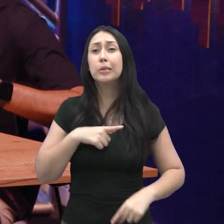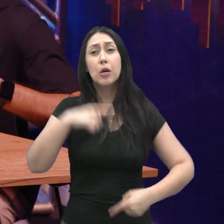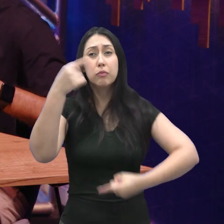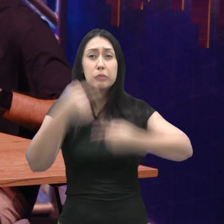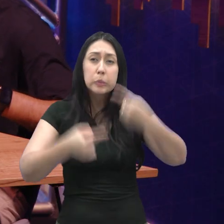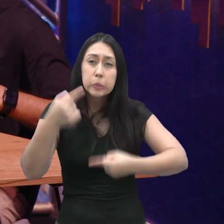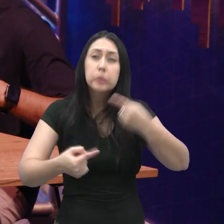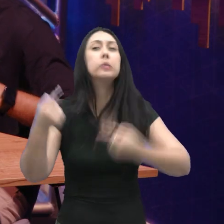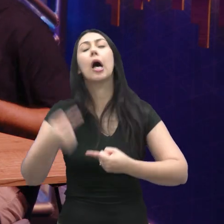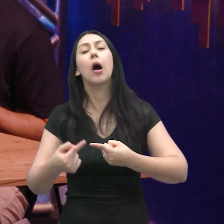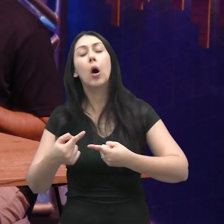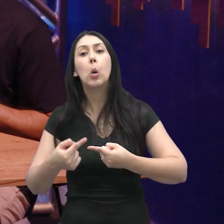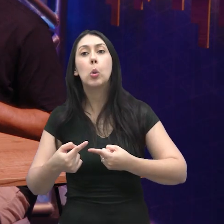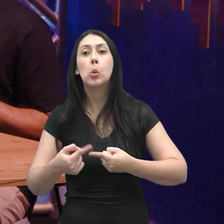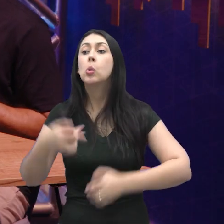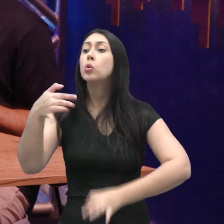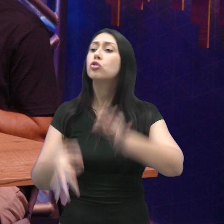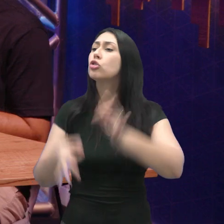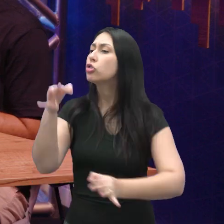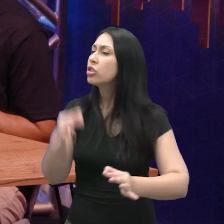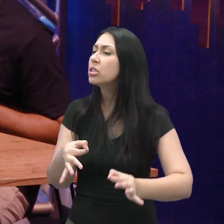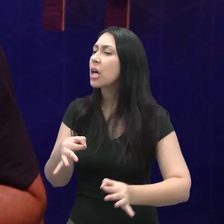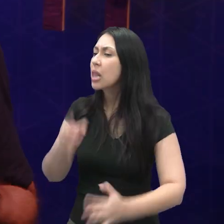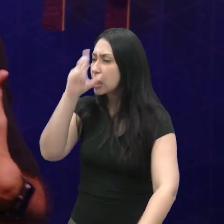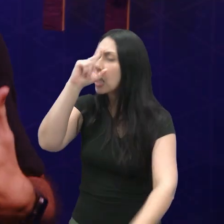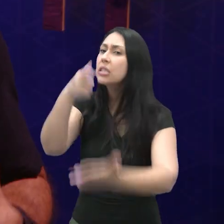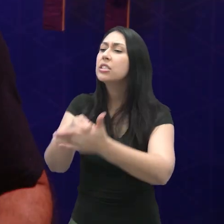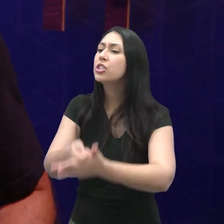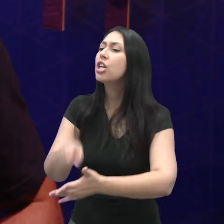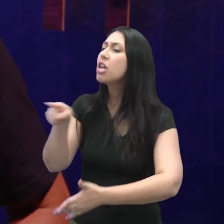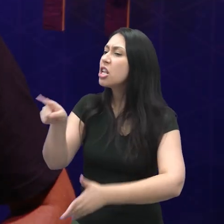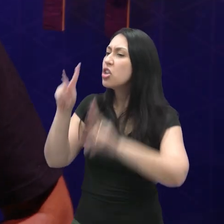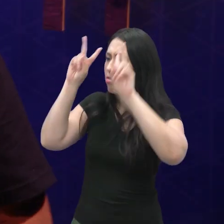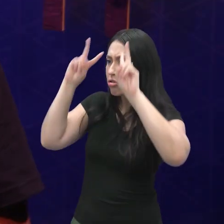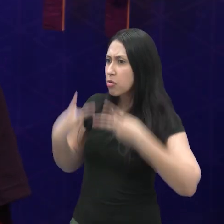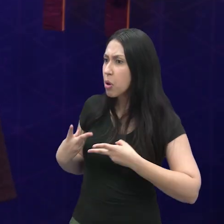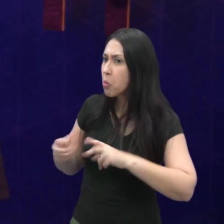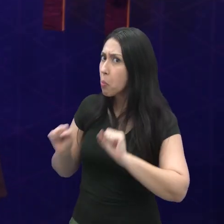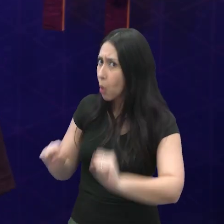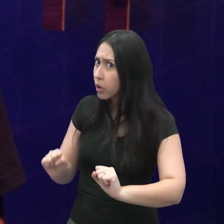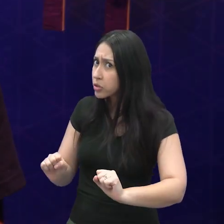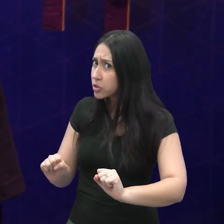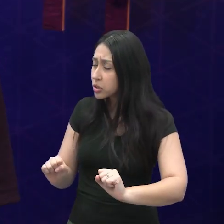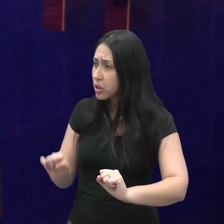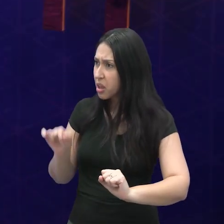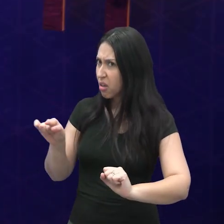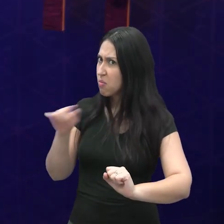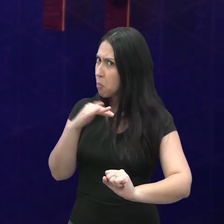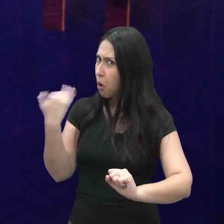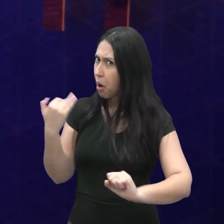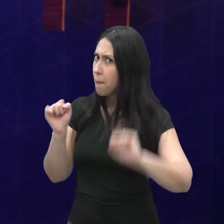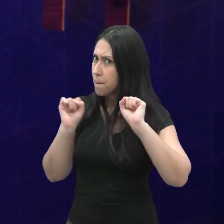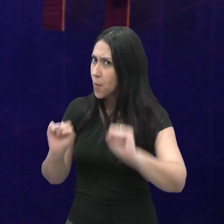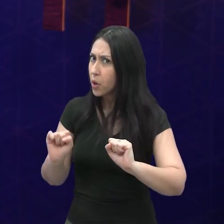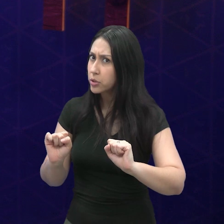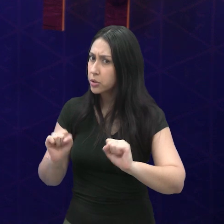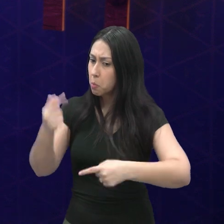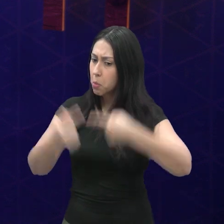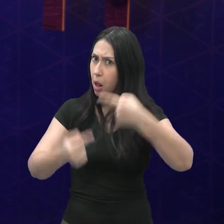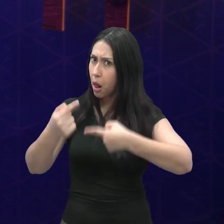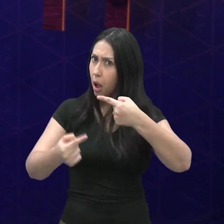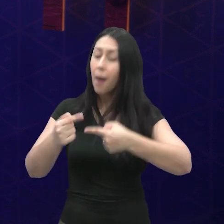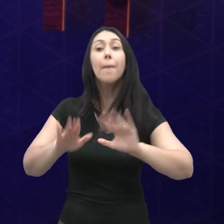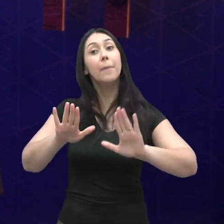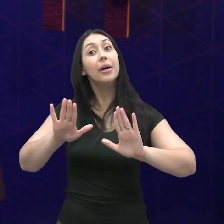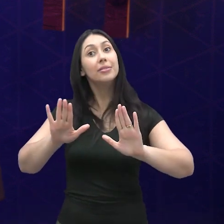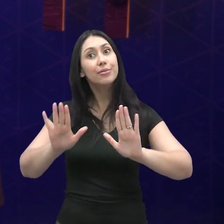no filme, né, sobre o direito dele se tornar humano e o direito dele se tornar humano e morrer. E no